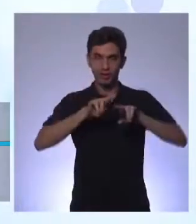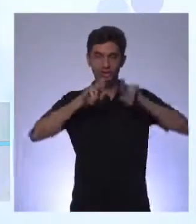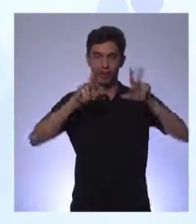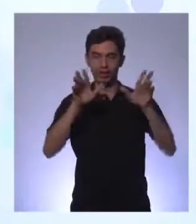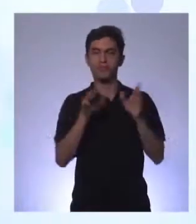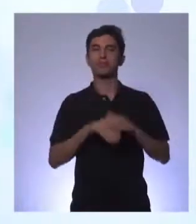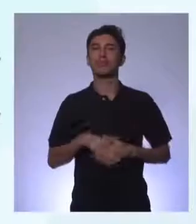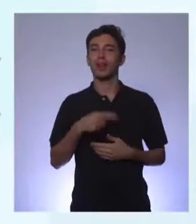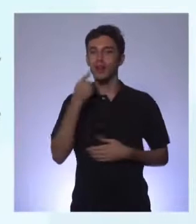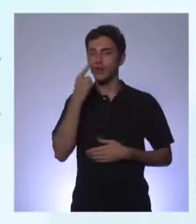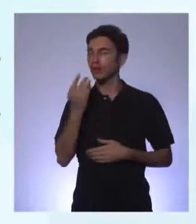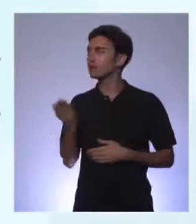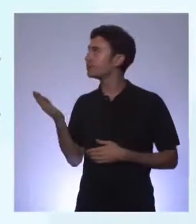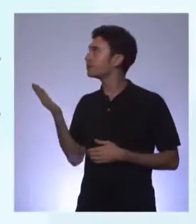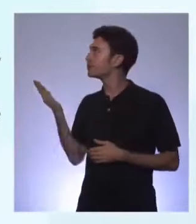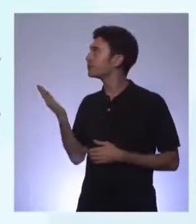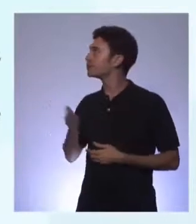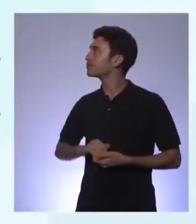Próxima tela.